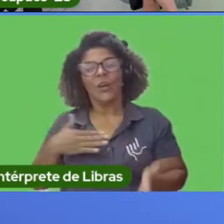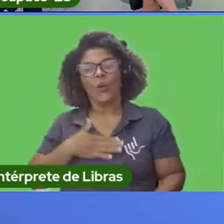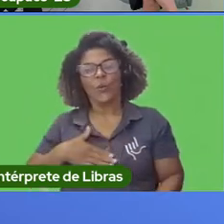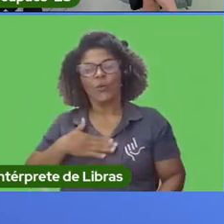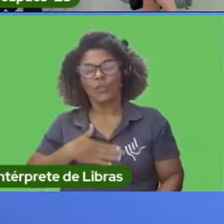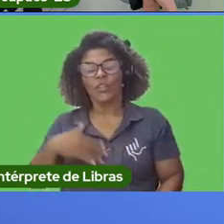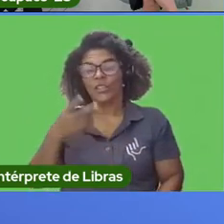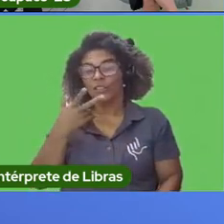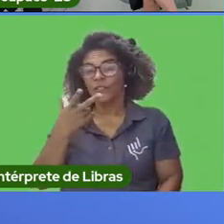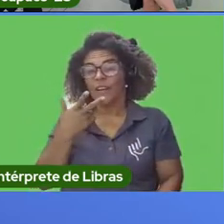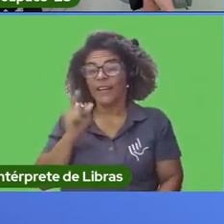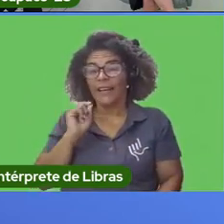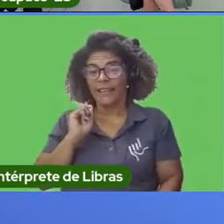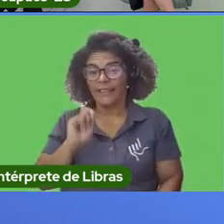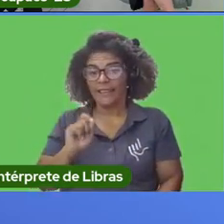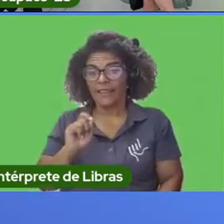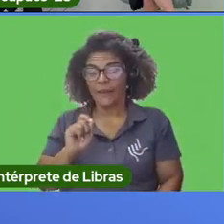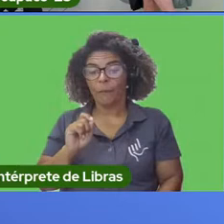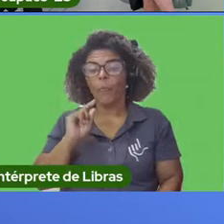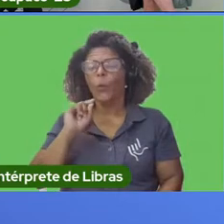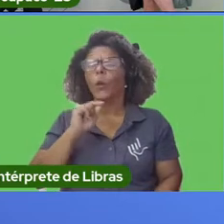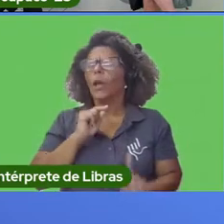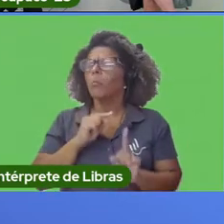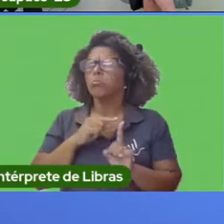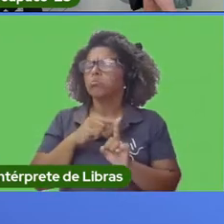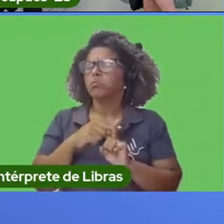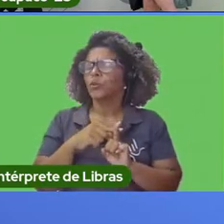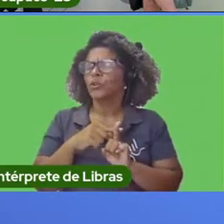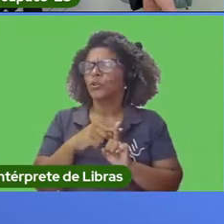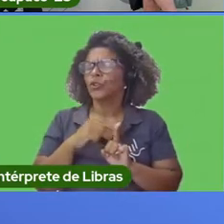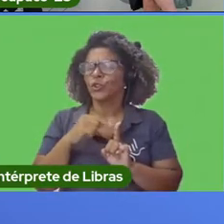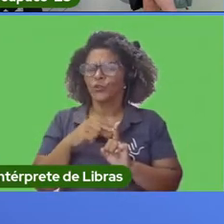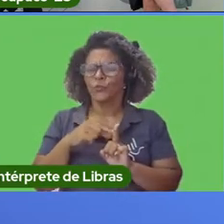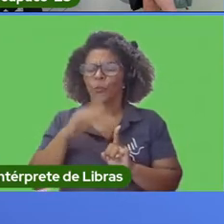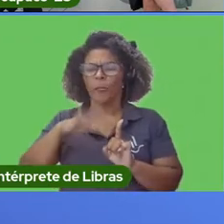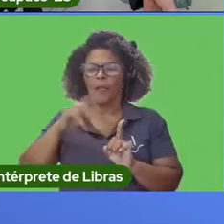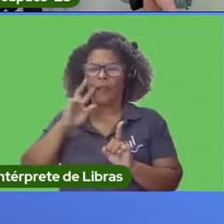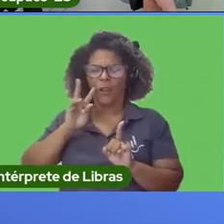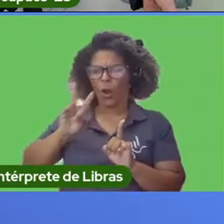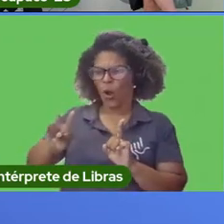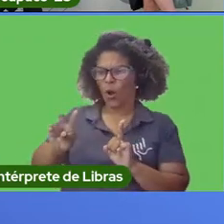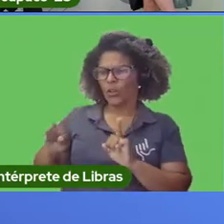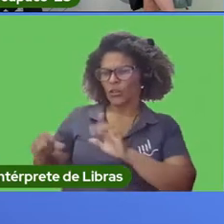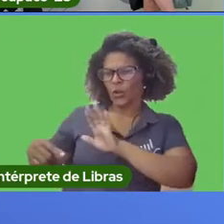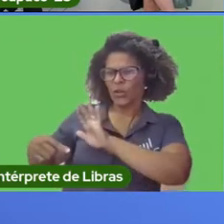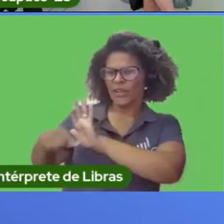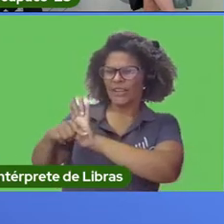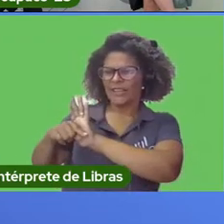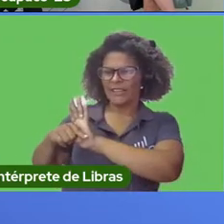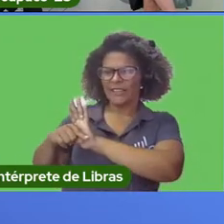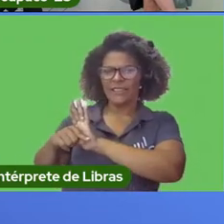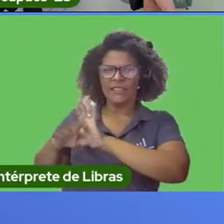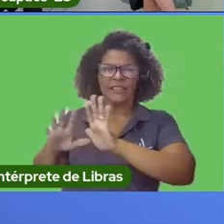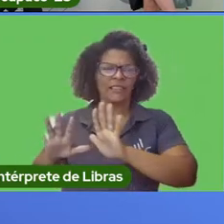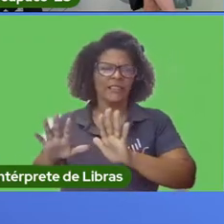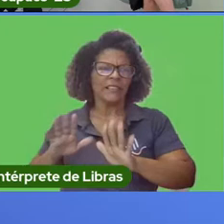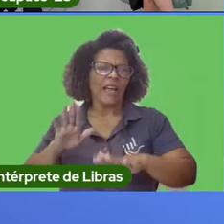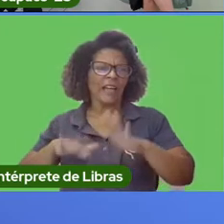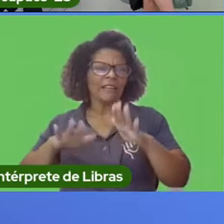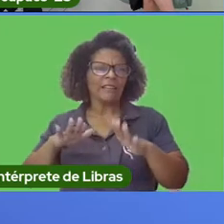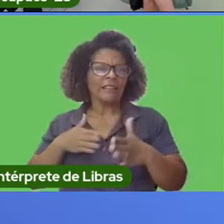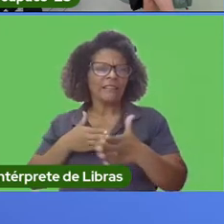ressaltar um lado positivo de tudo isso, que, às vezes, quando a gente olha só para o desafio, a gente pode se ver